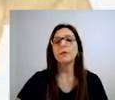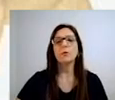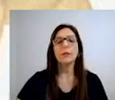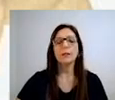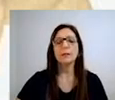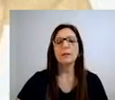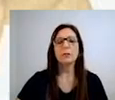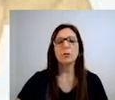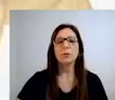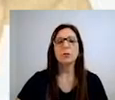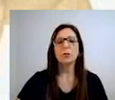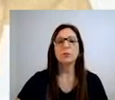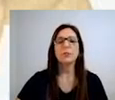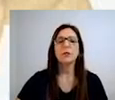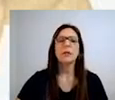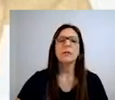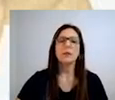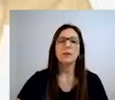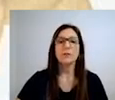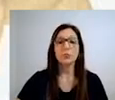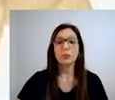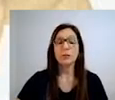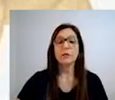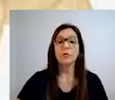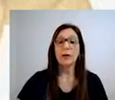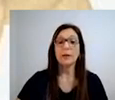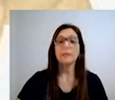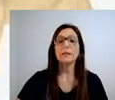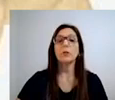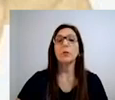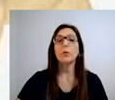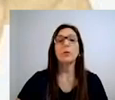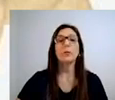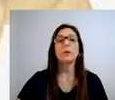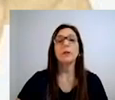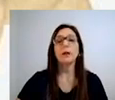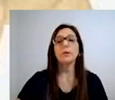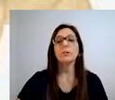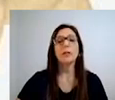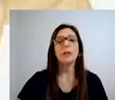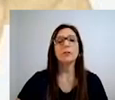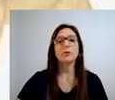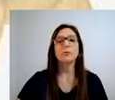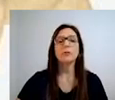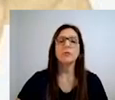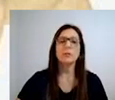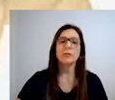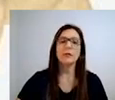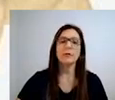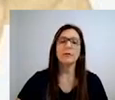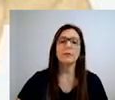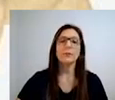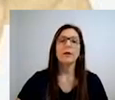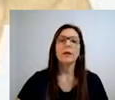apresentam 46 cromossomos, que são as estruturas celulares que compõem o material genético das nossas